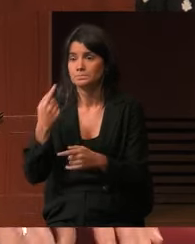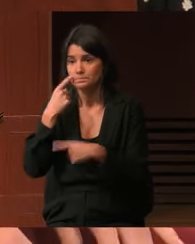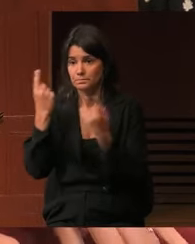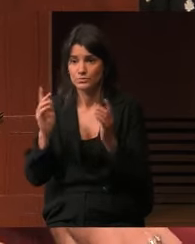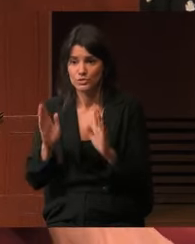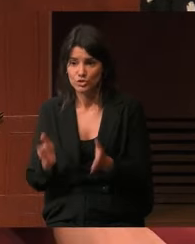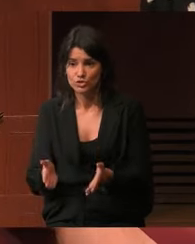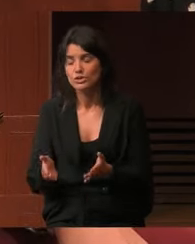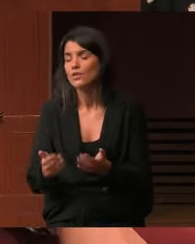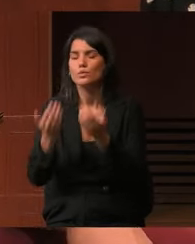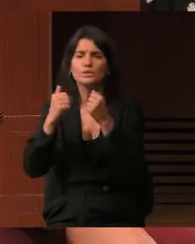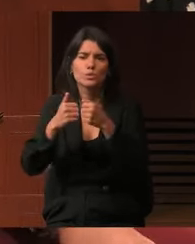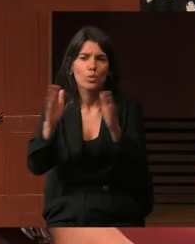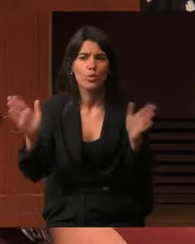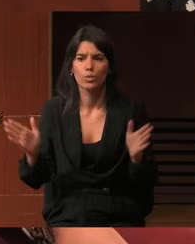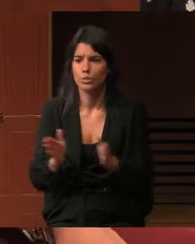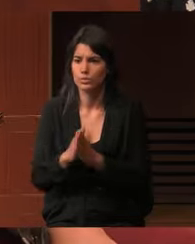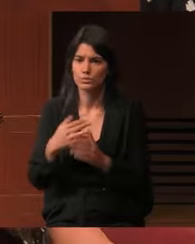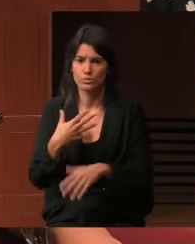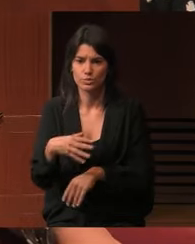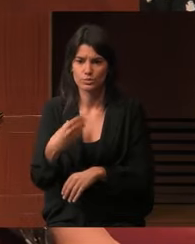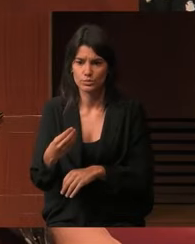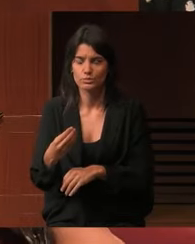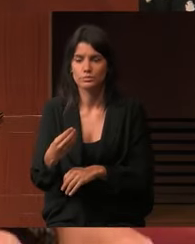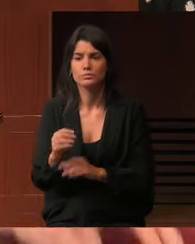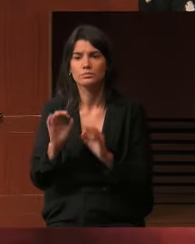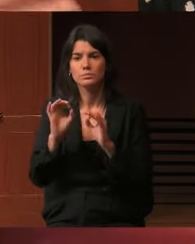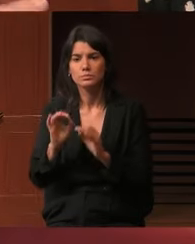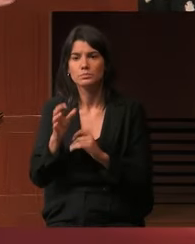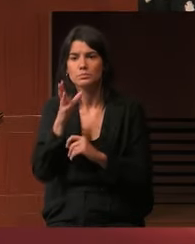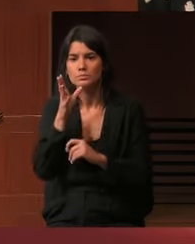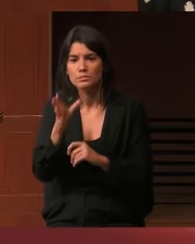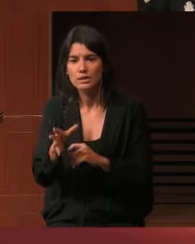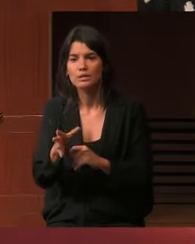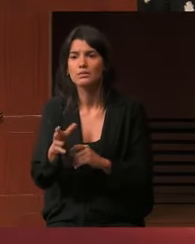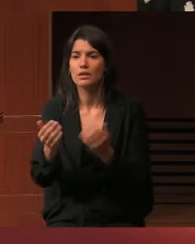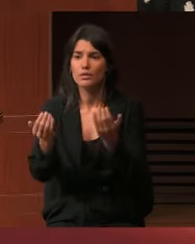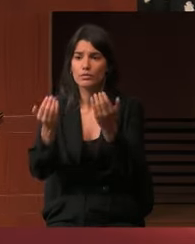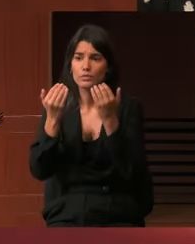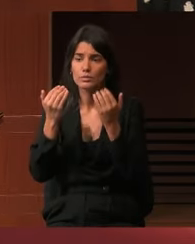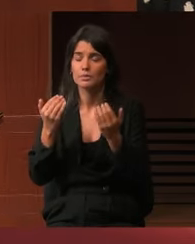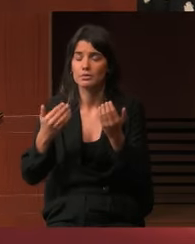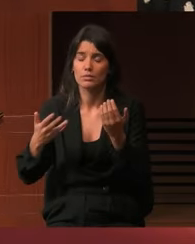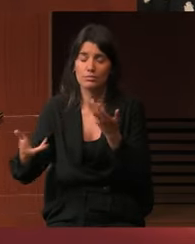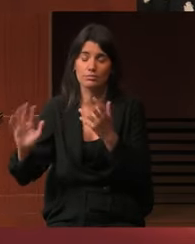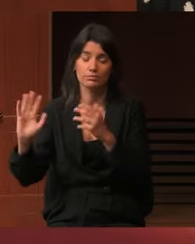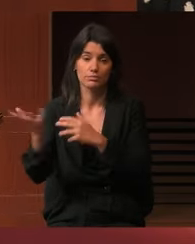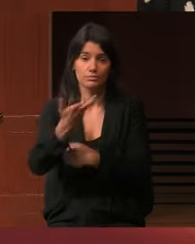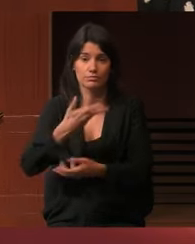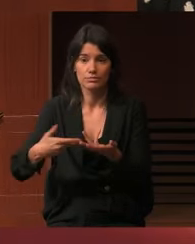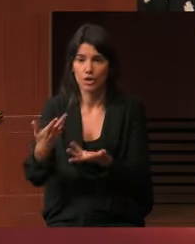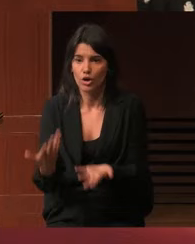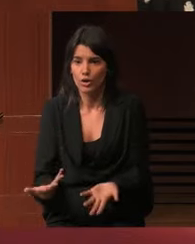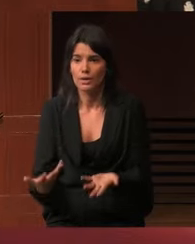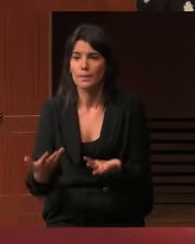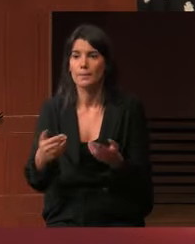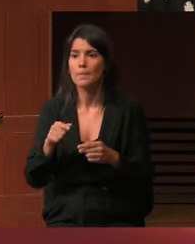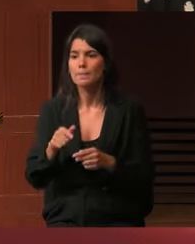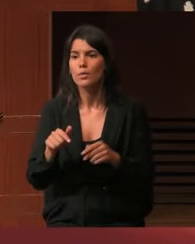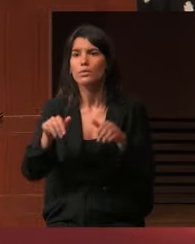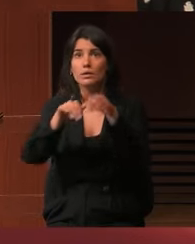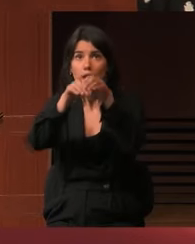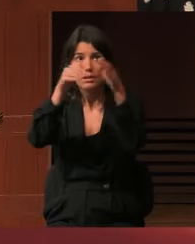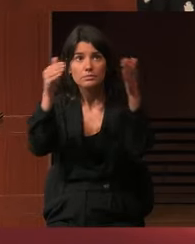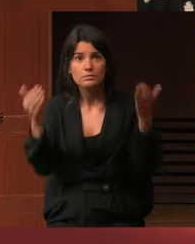toda a informação do mundo, justamente aquilo que define a ecologia da informação atual. Visto assim, o ninho